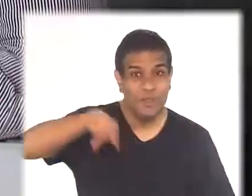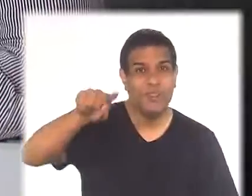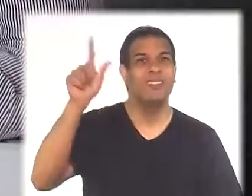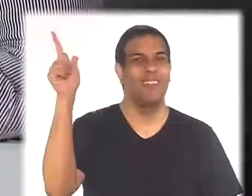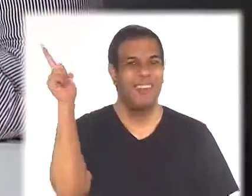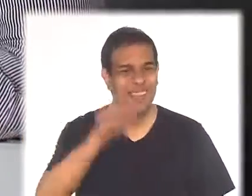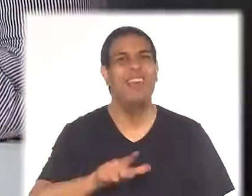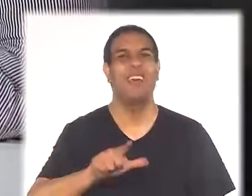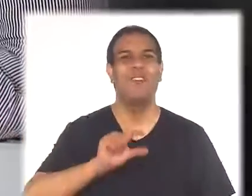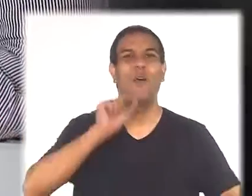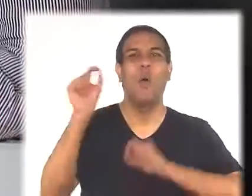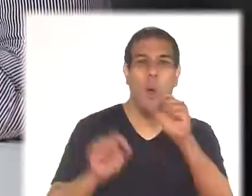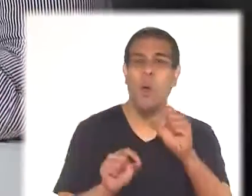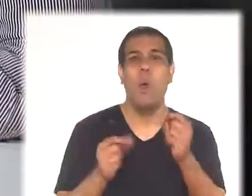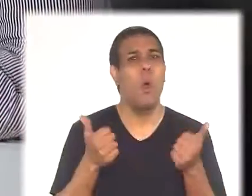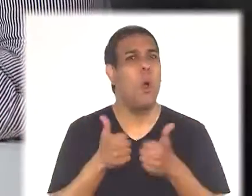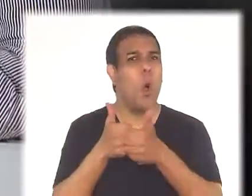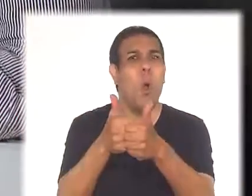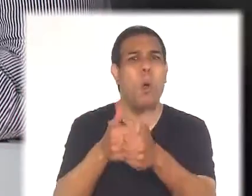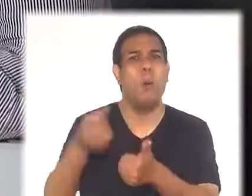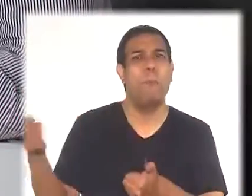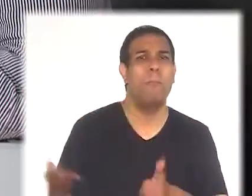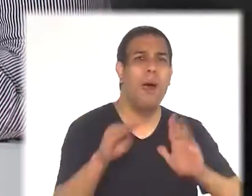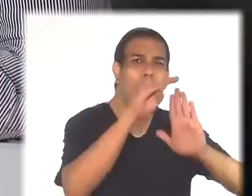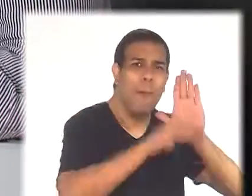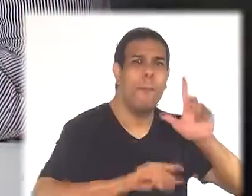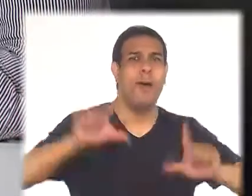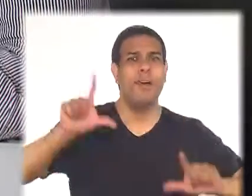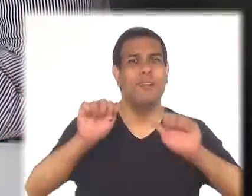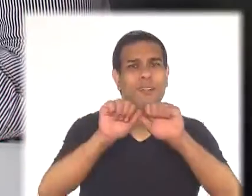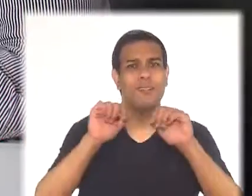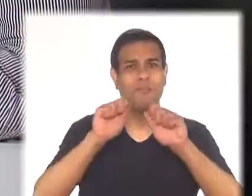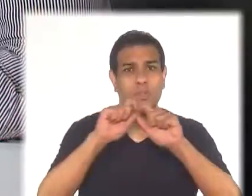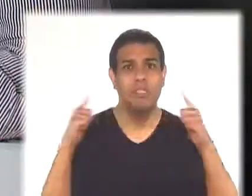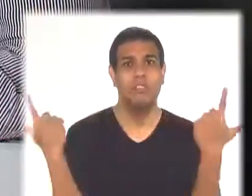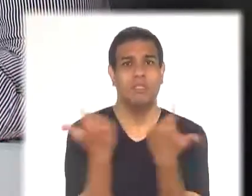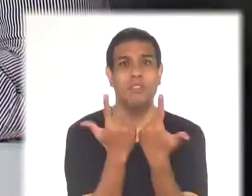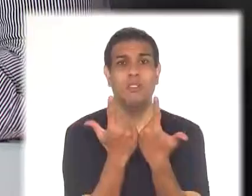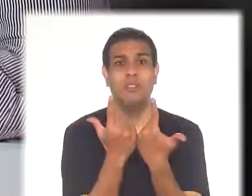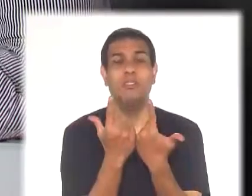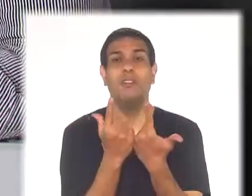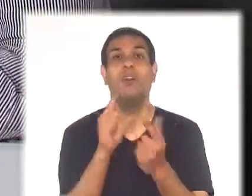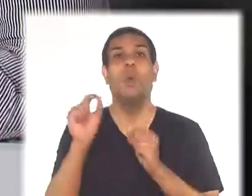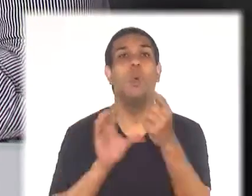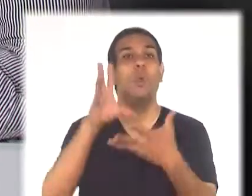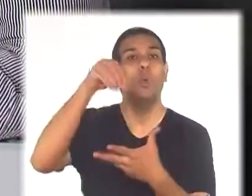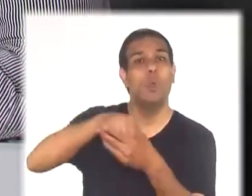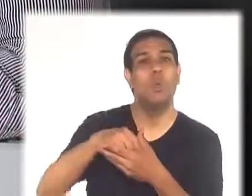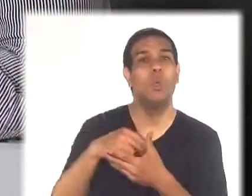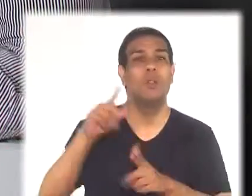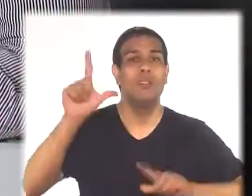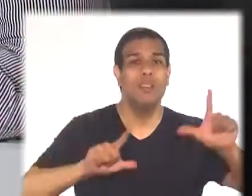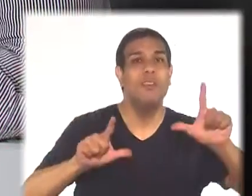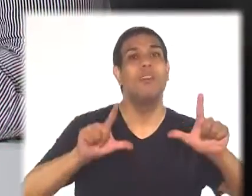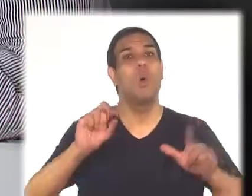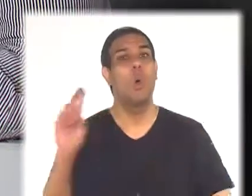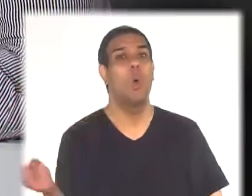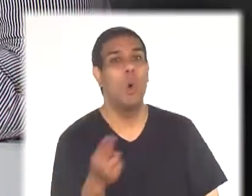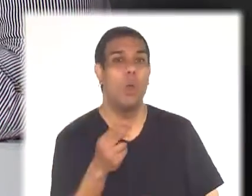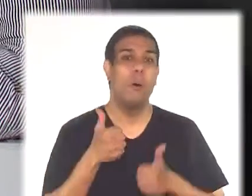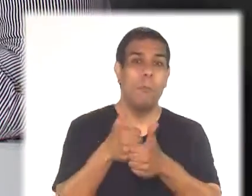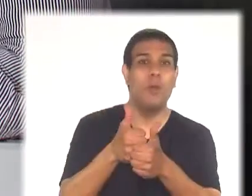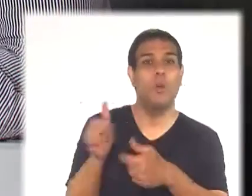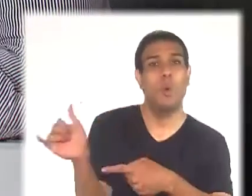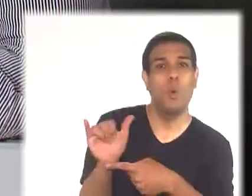debate virtual fica por aqui. Se você quiser rever este programa ou acompanhar a programação da TV Alerj, basta sintonizar o canal 10.2 da